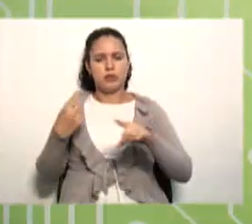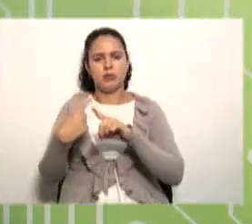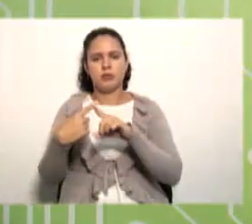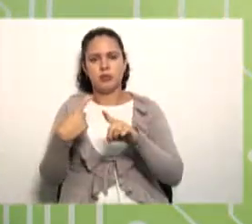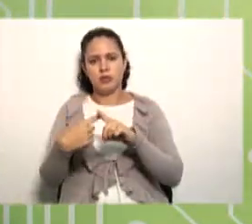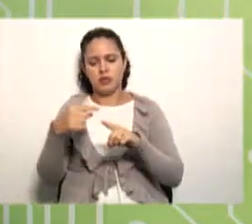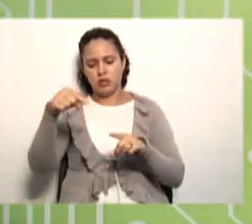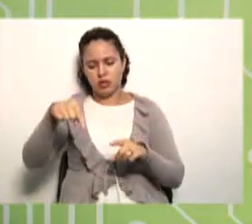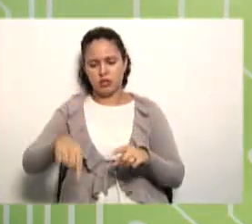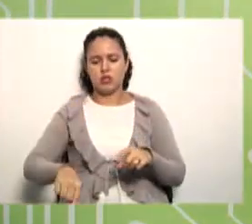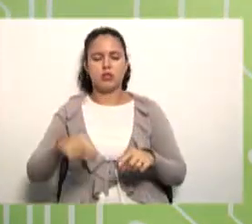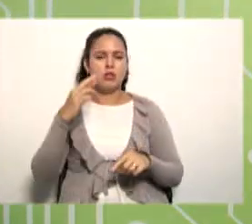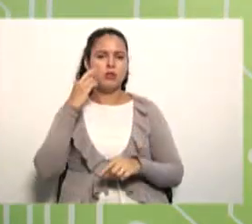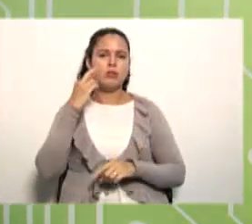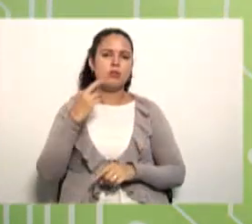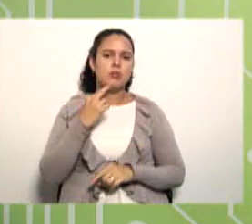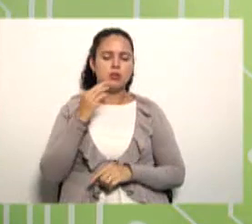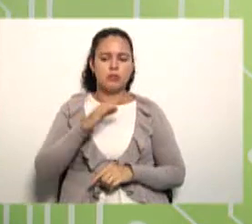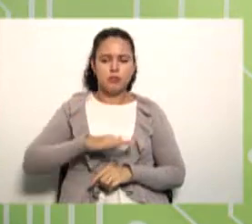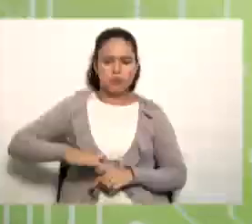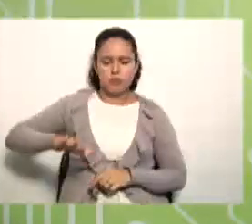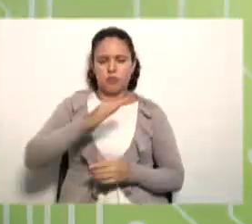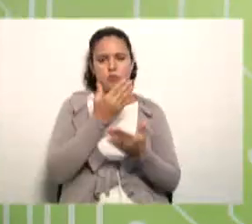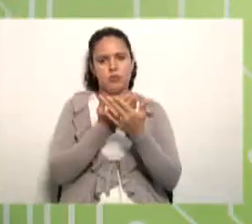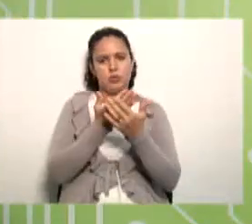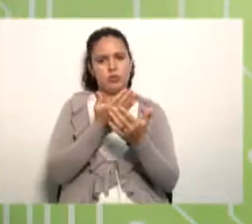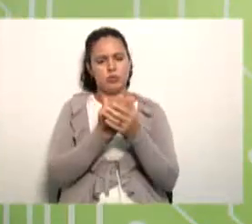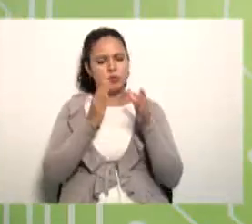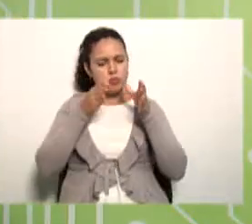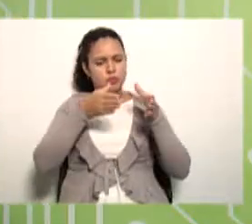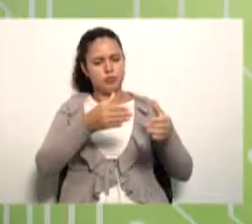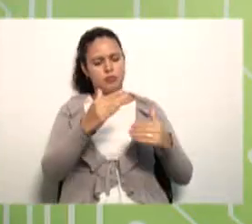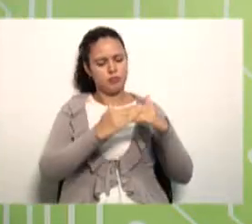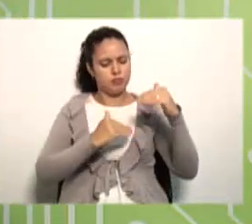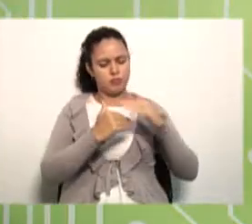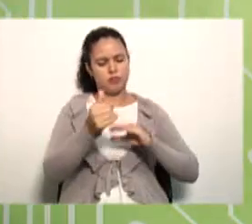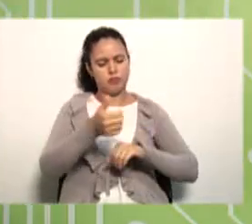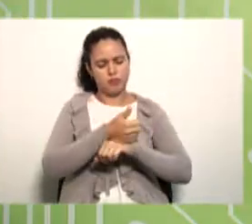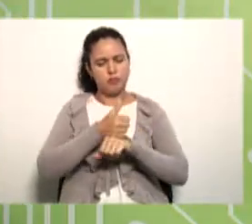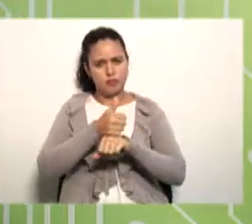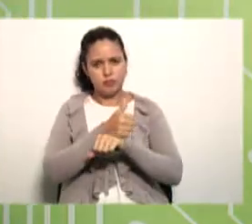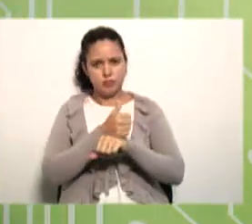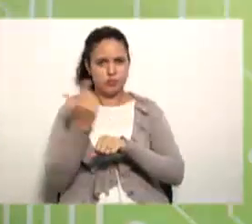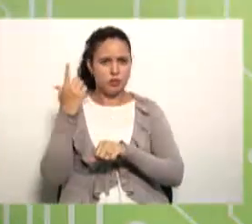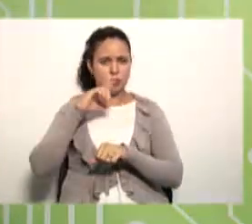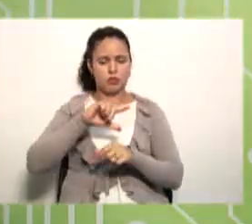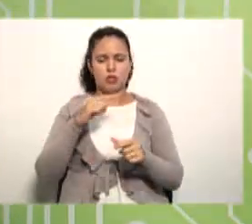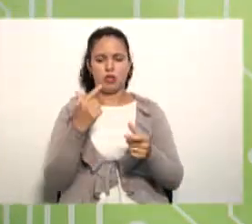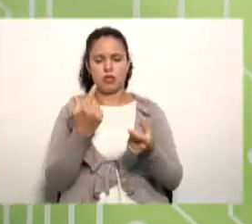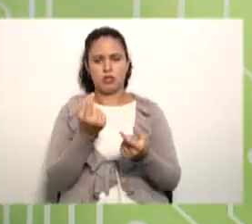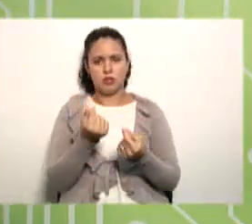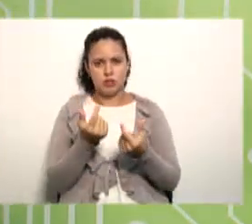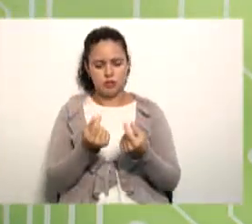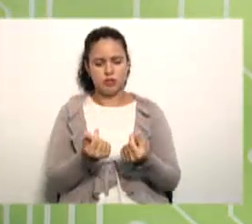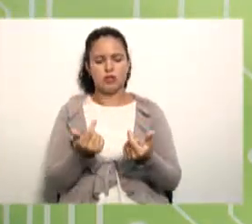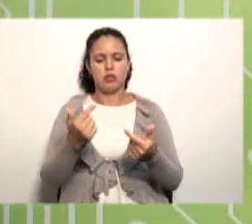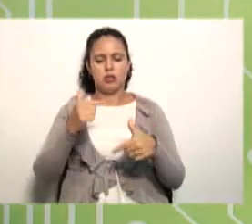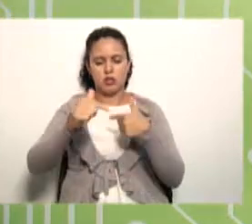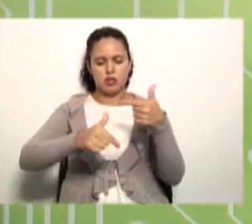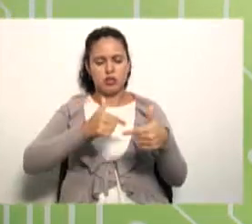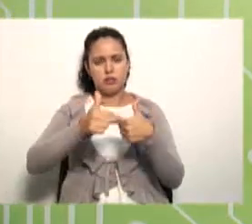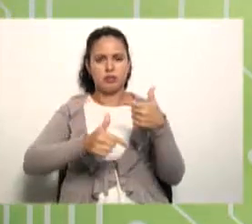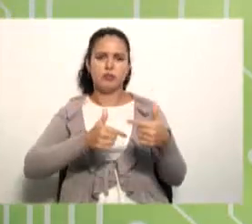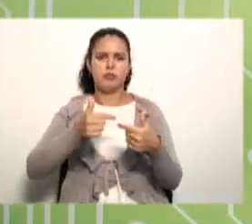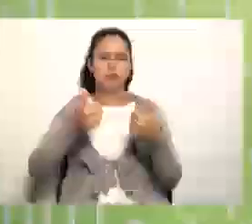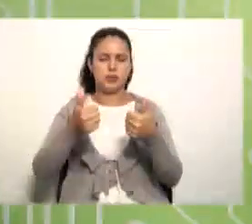acesso a bons empregos, têm acesso a boa remuneração, uma boa qualidade de vida. E esse é um outro exemplo de uma coisa que tem um